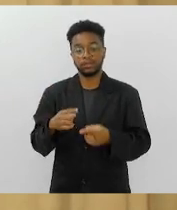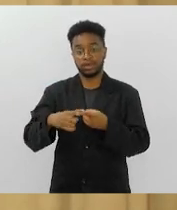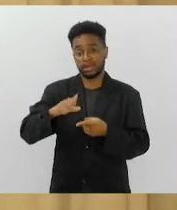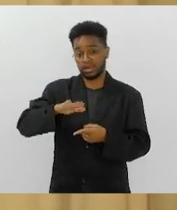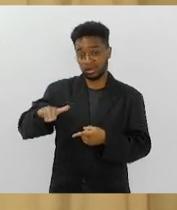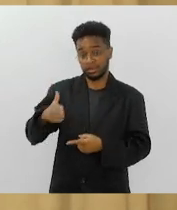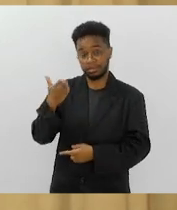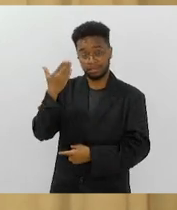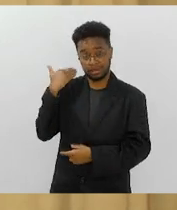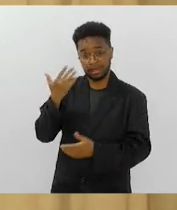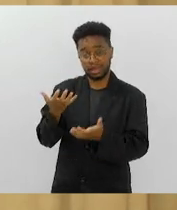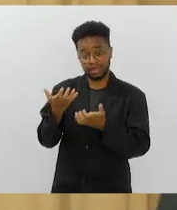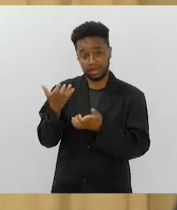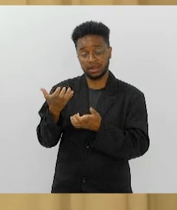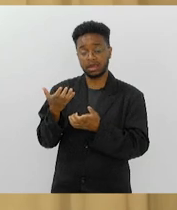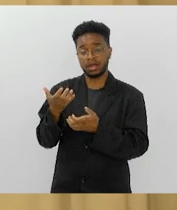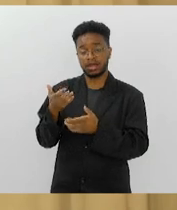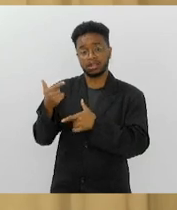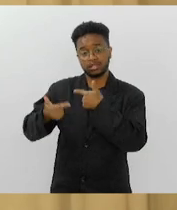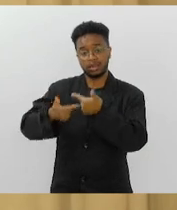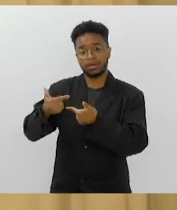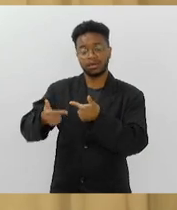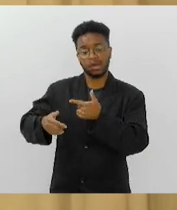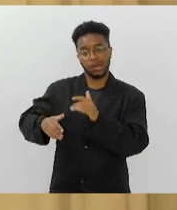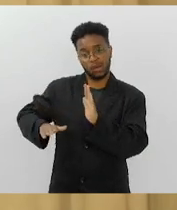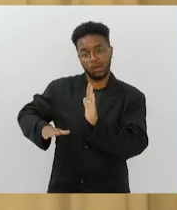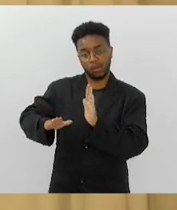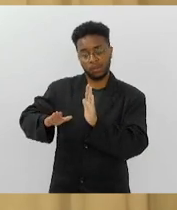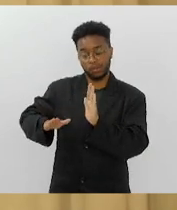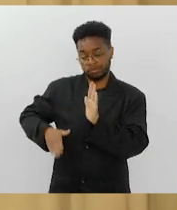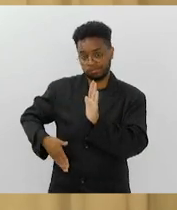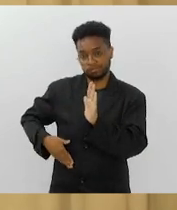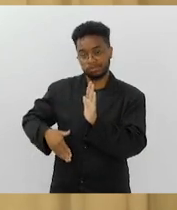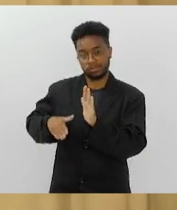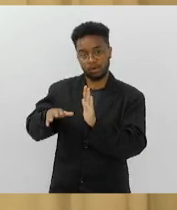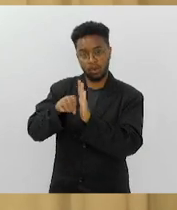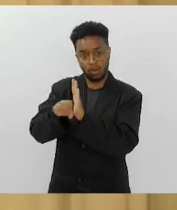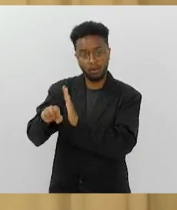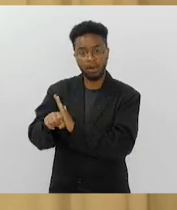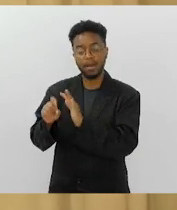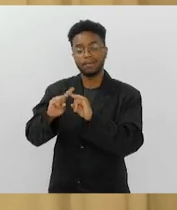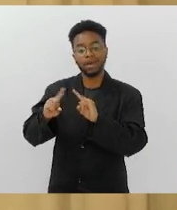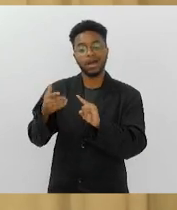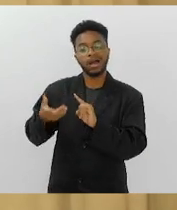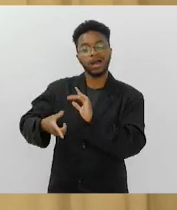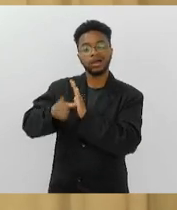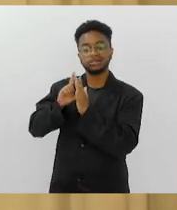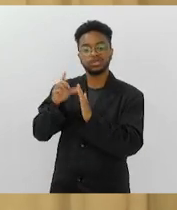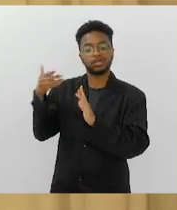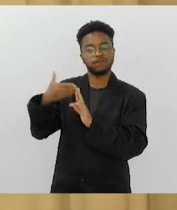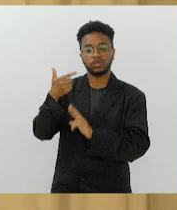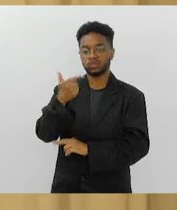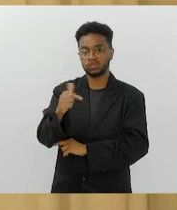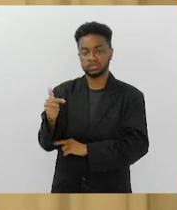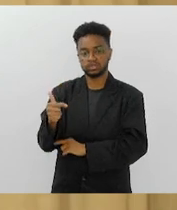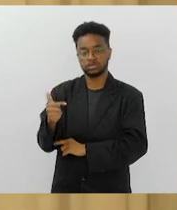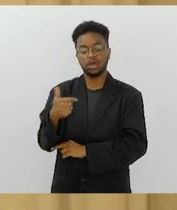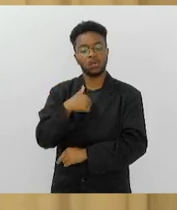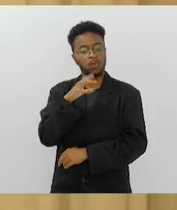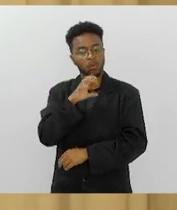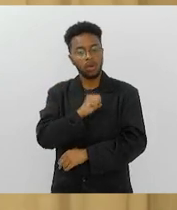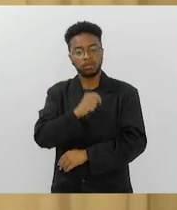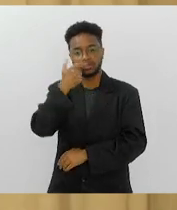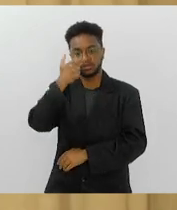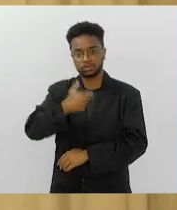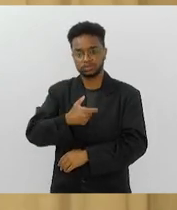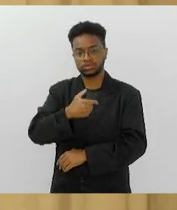ser cartãozeiro, aquela criança que queria ser traficante, não tinha. Eu sou apaixonado por ser policial militar, amo a